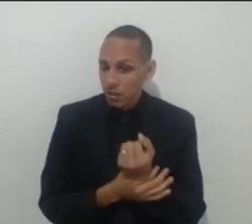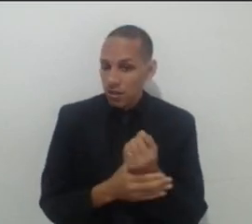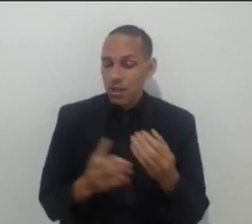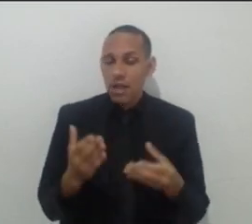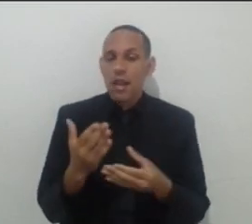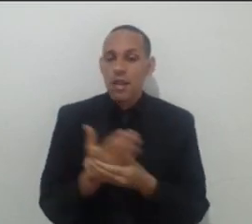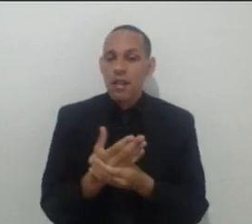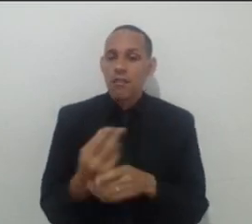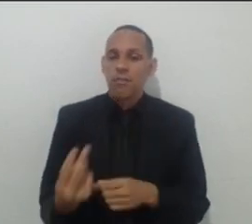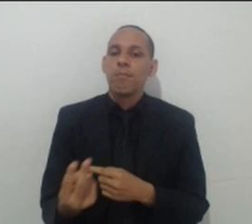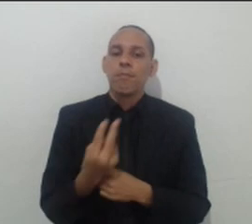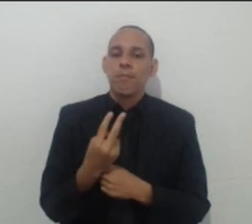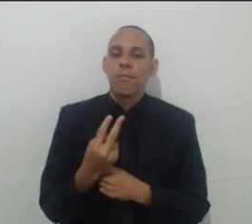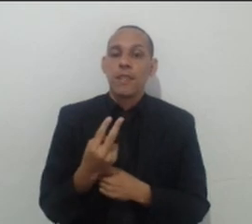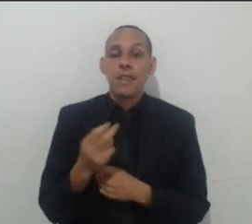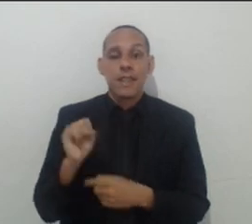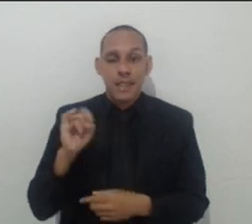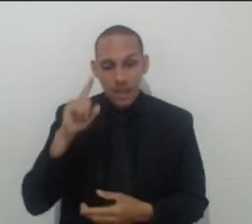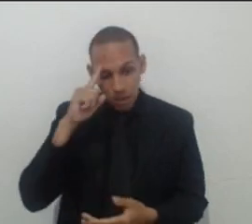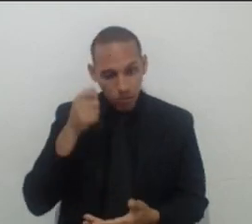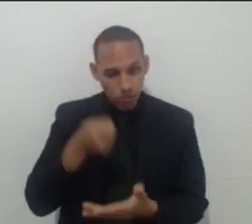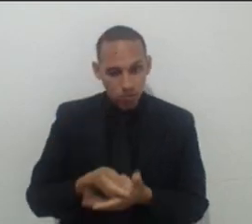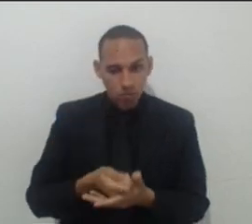quando elas são condenadas a indenizar